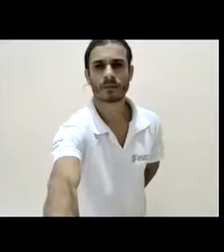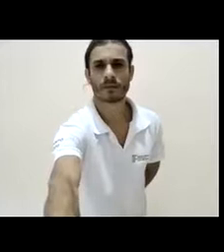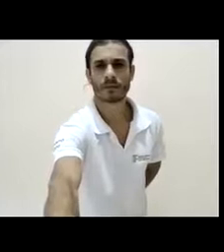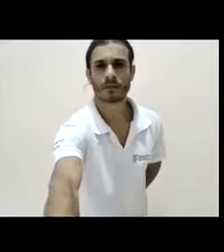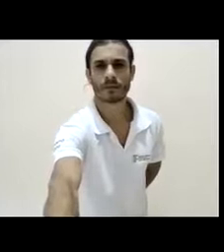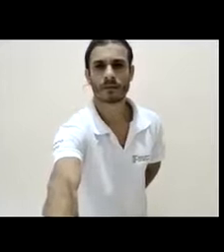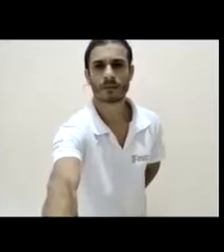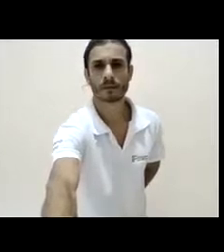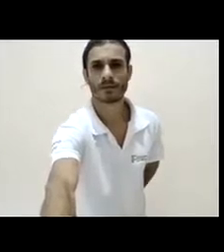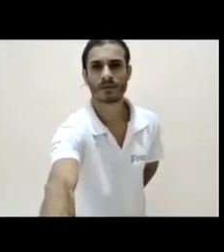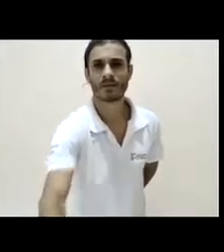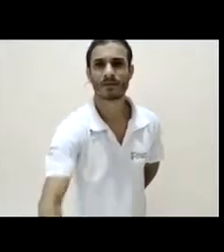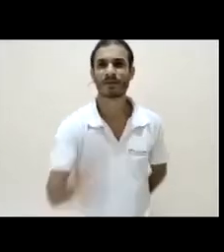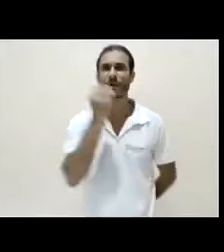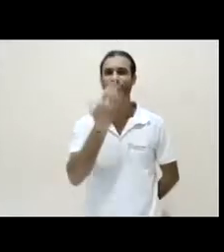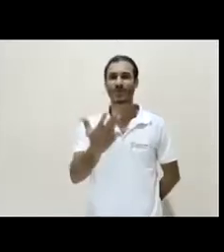Boa tarde, então, a todos, pessoal.